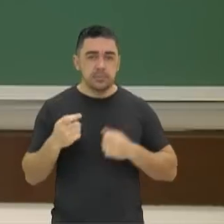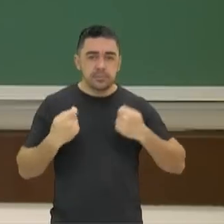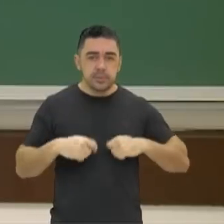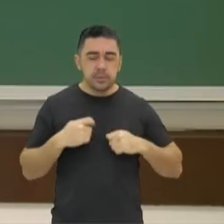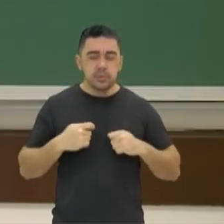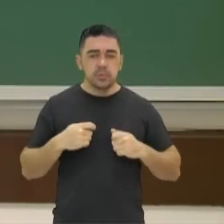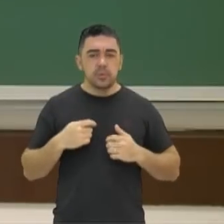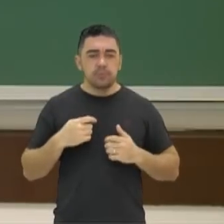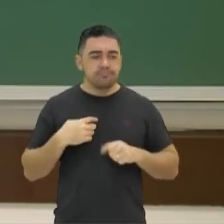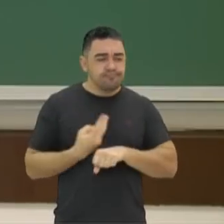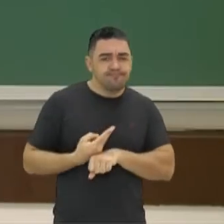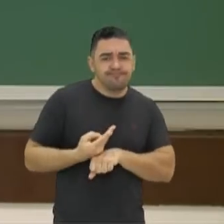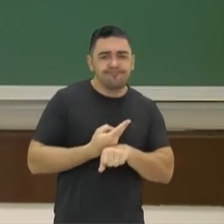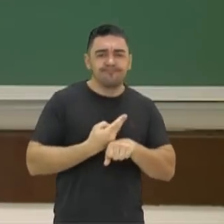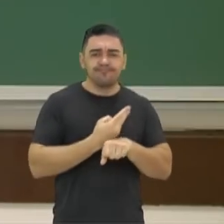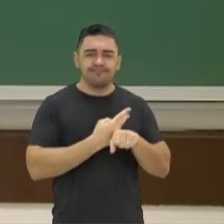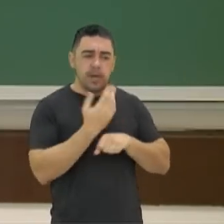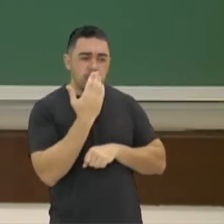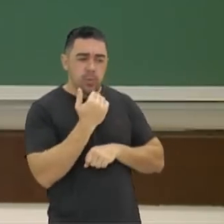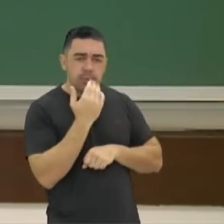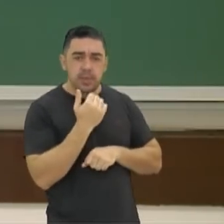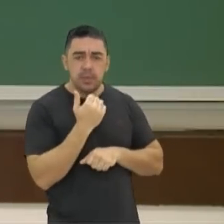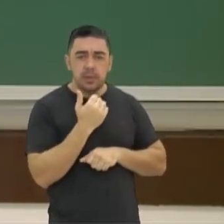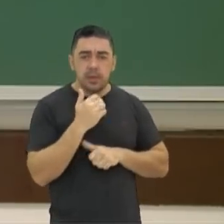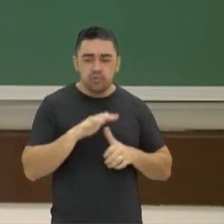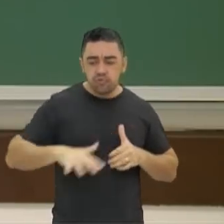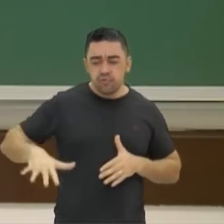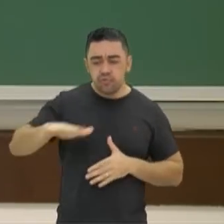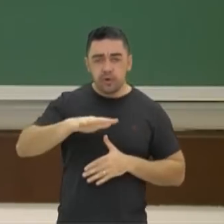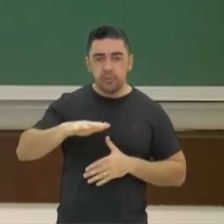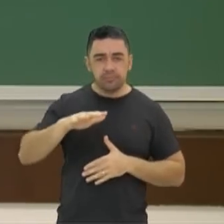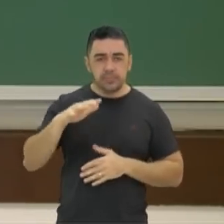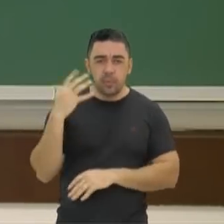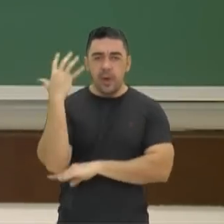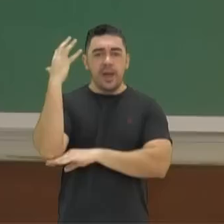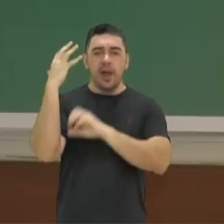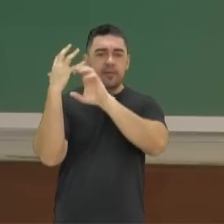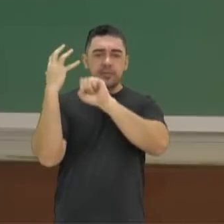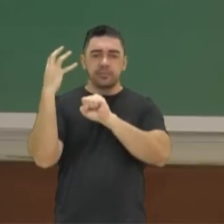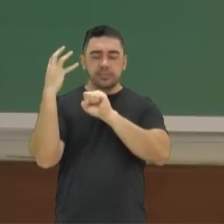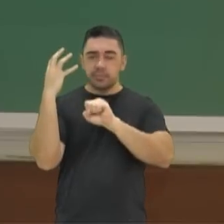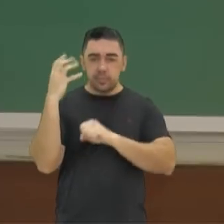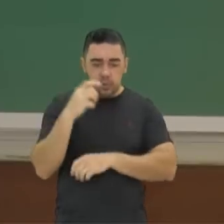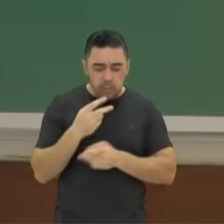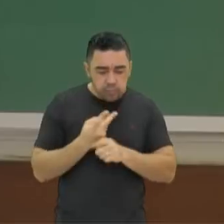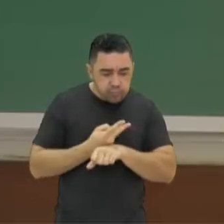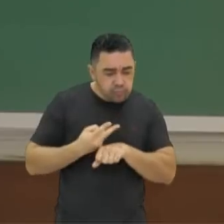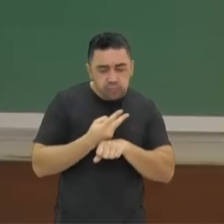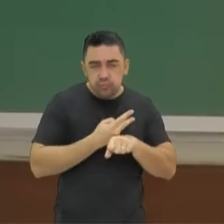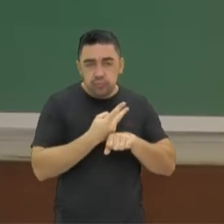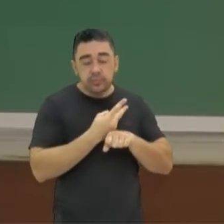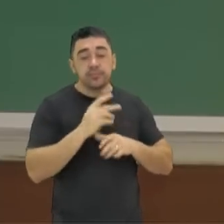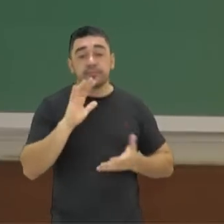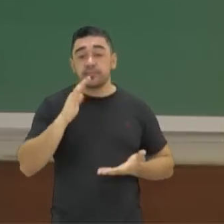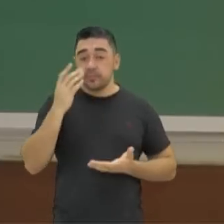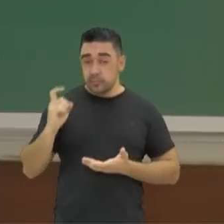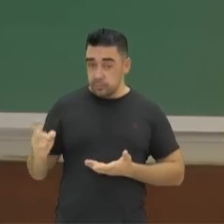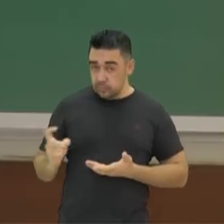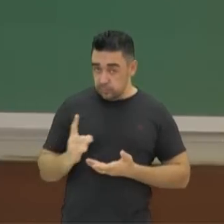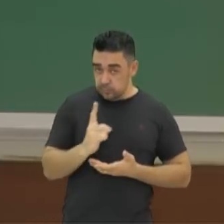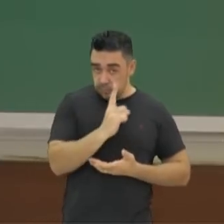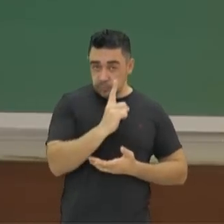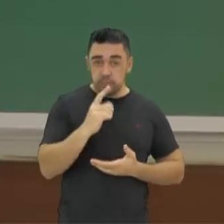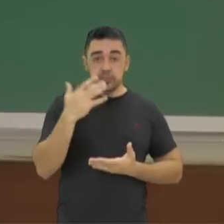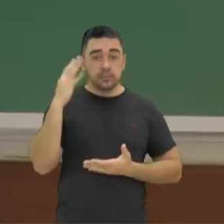a descer das árvores. Por quê? Porque acabou o alimento, eles tinham que descer e ir atrás de mais alimento. Né? Então, o que aconteceu? A evolução, a seleção